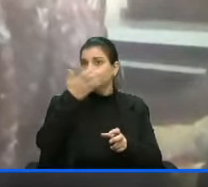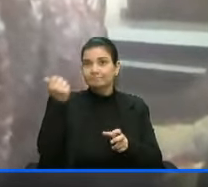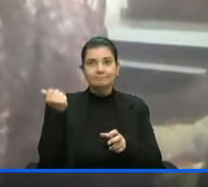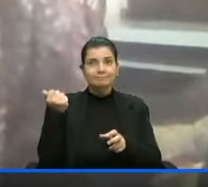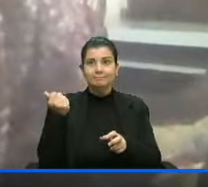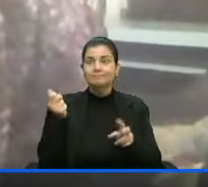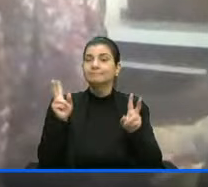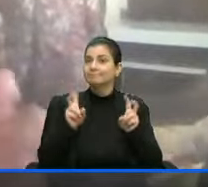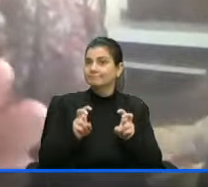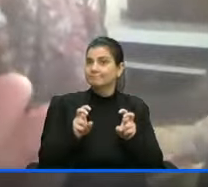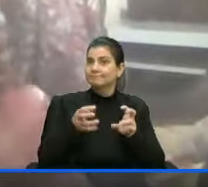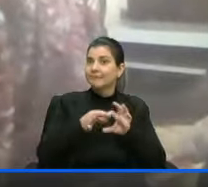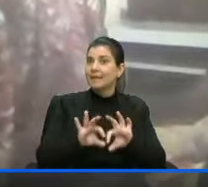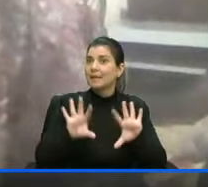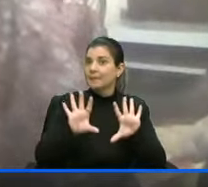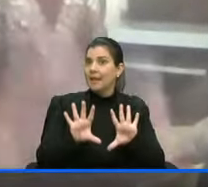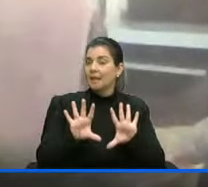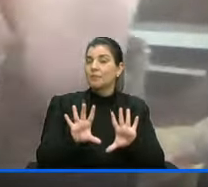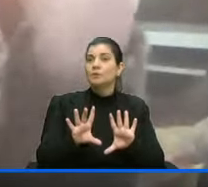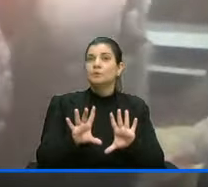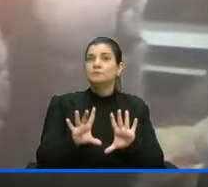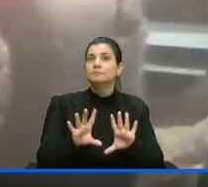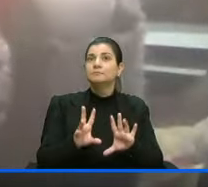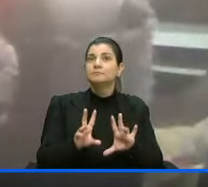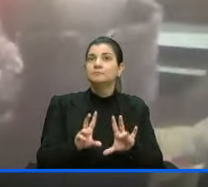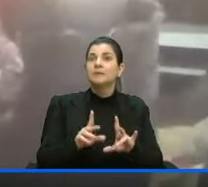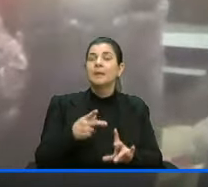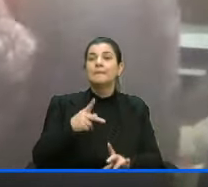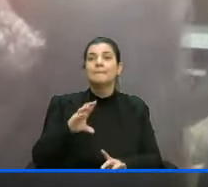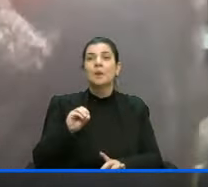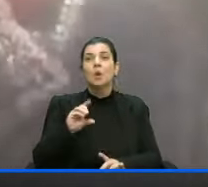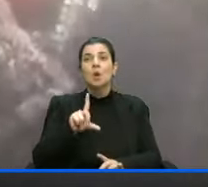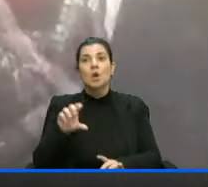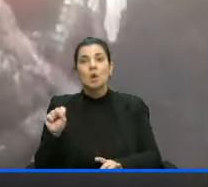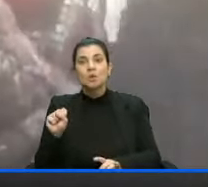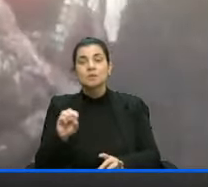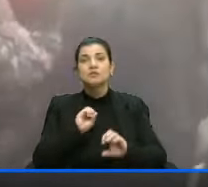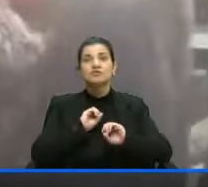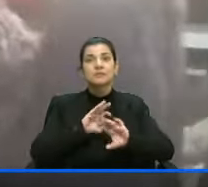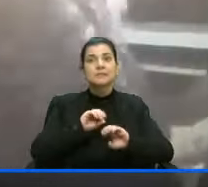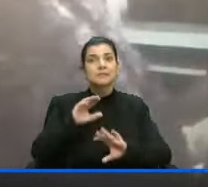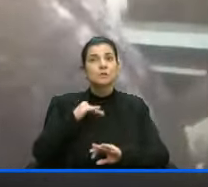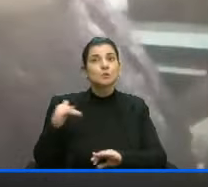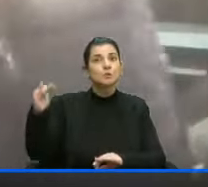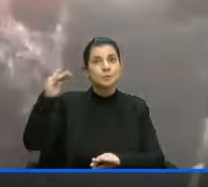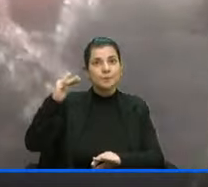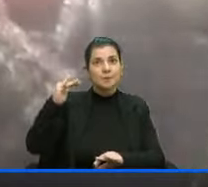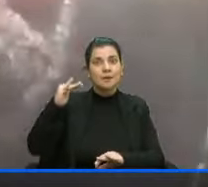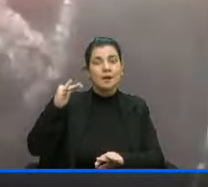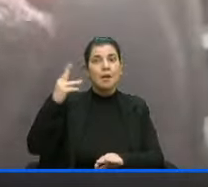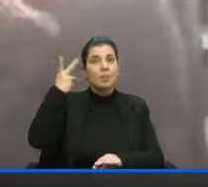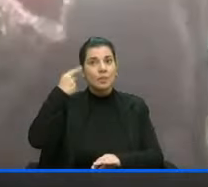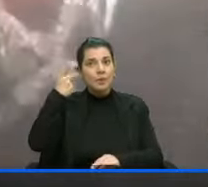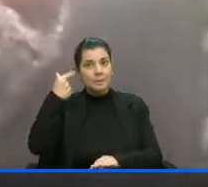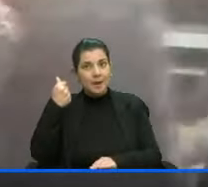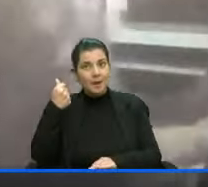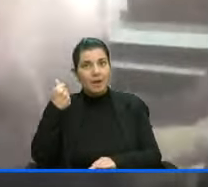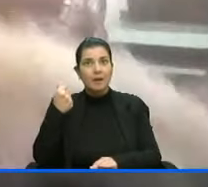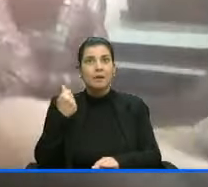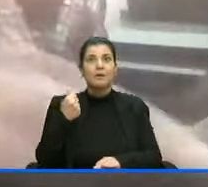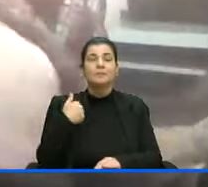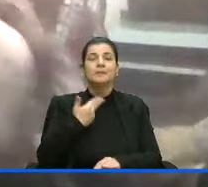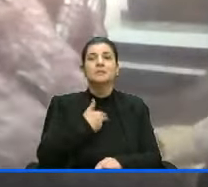esse tema da Liberato e da Emílio serem polos de ensino superior, tem o normal e seu ensino superior para